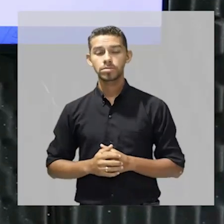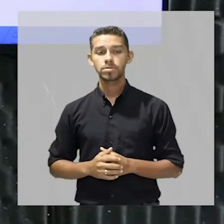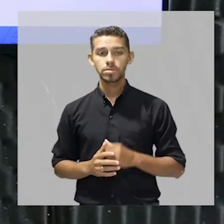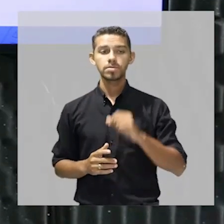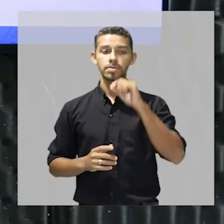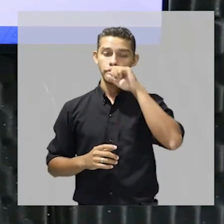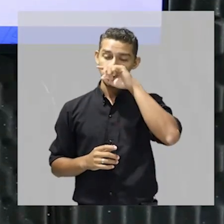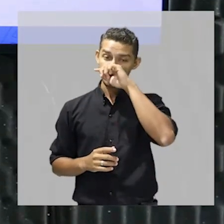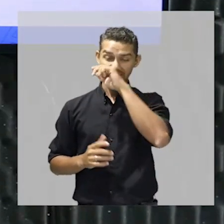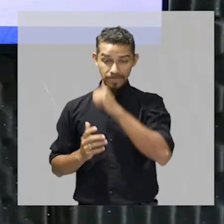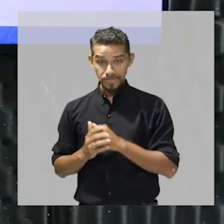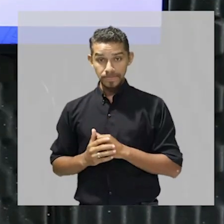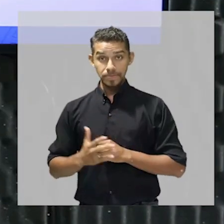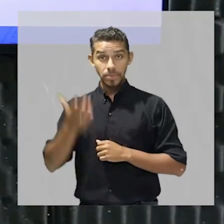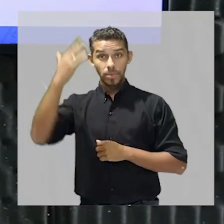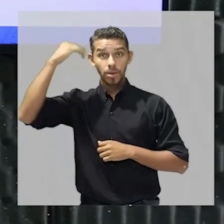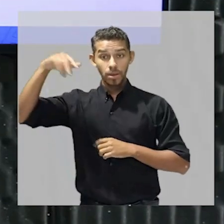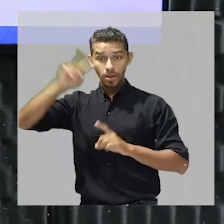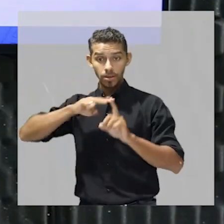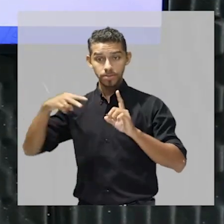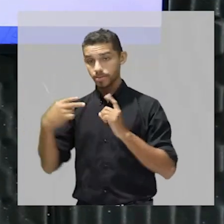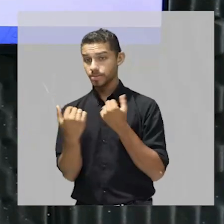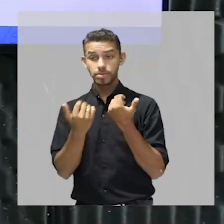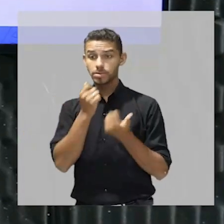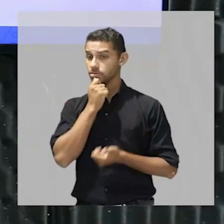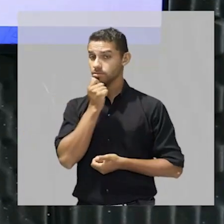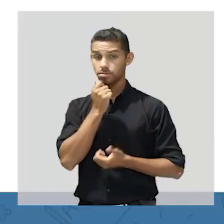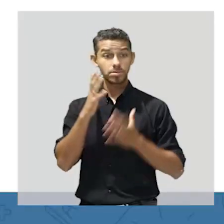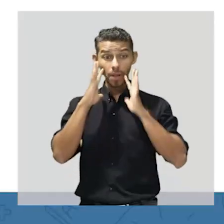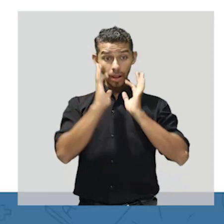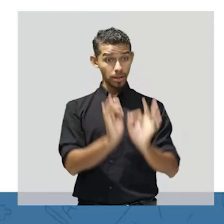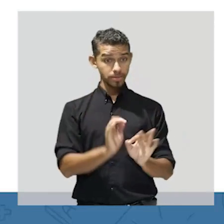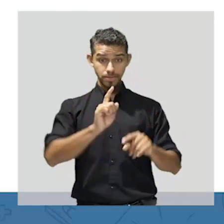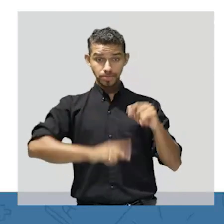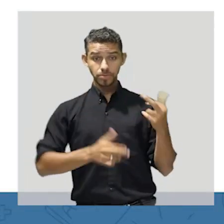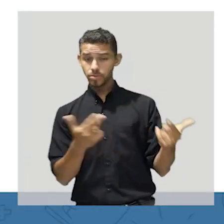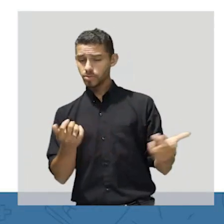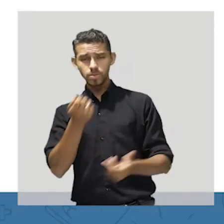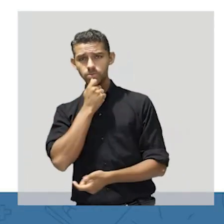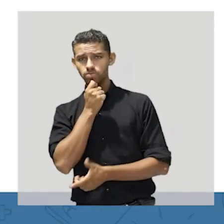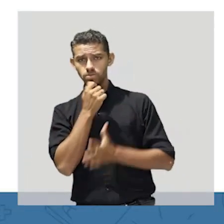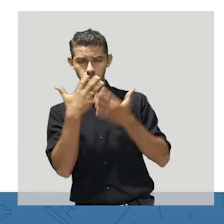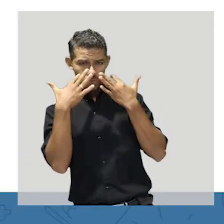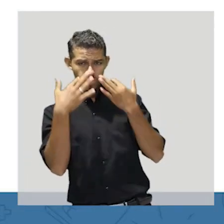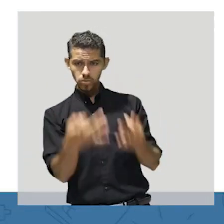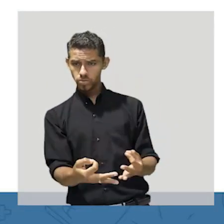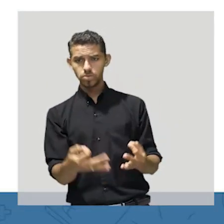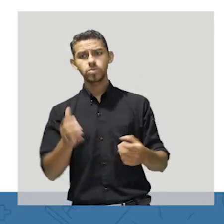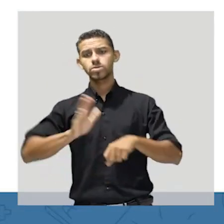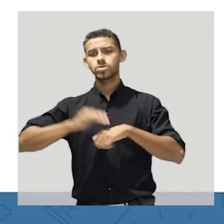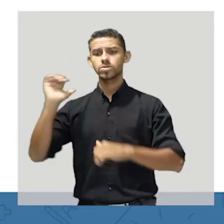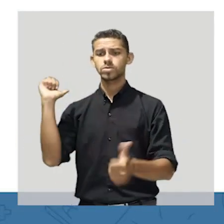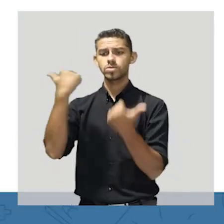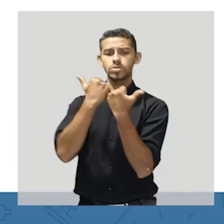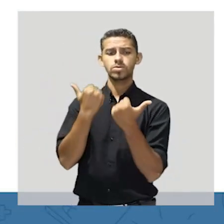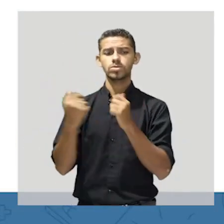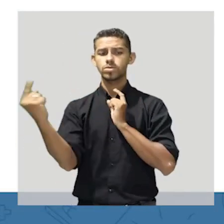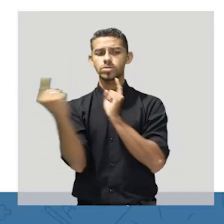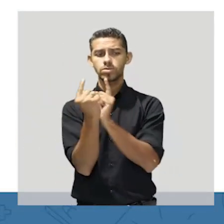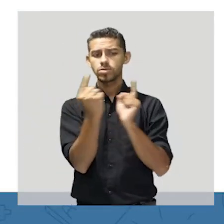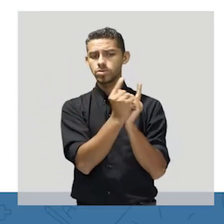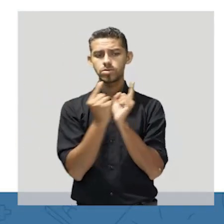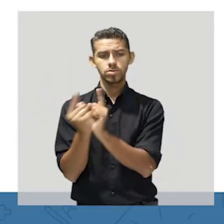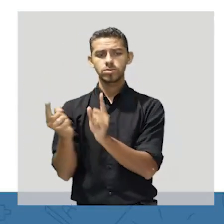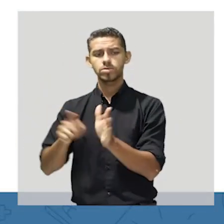os antropólogos ainda não prestaram a devida atenção a esse material que poderia substituir com vantagem muitas entrevistas e